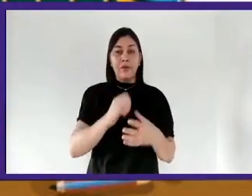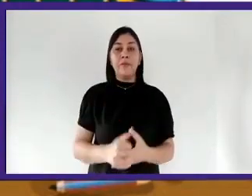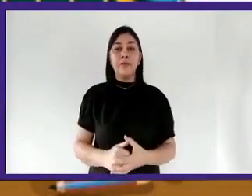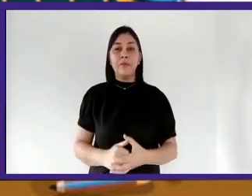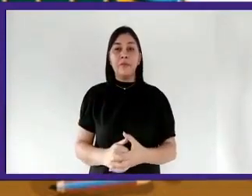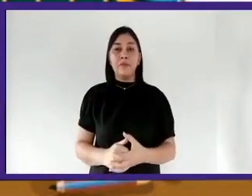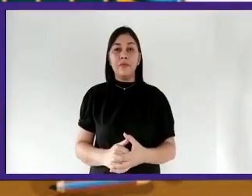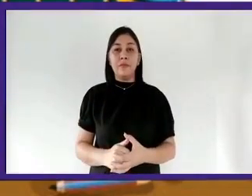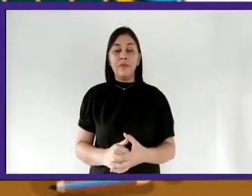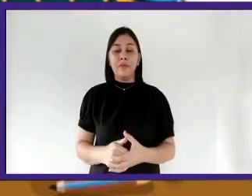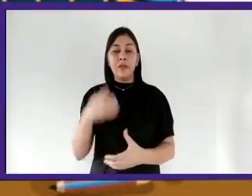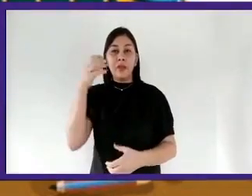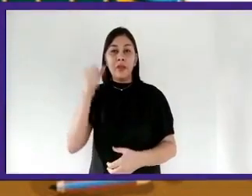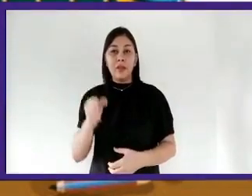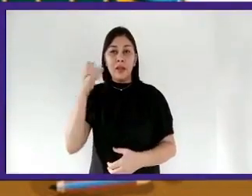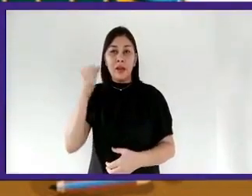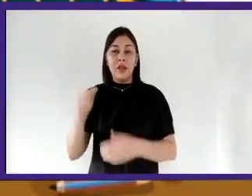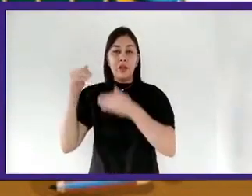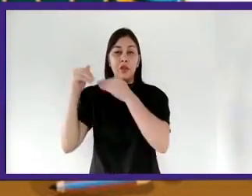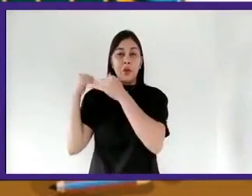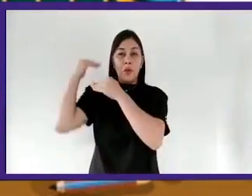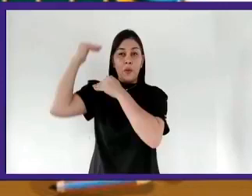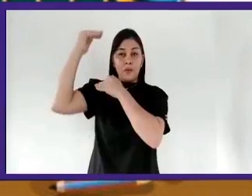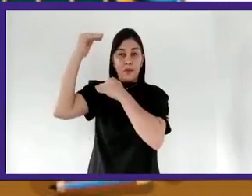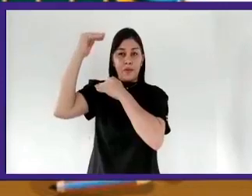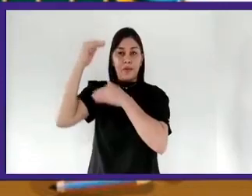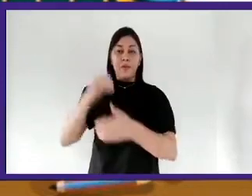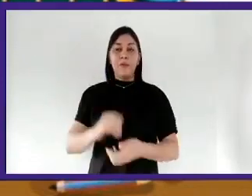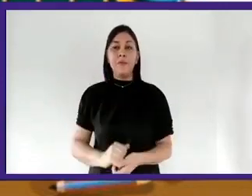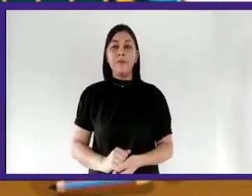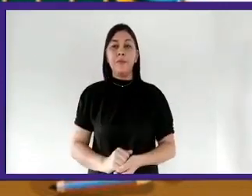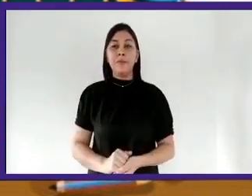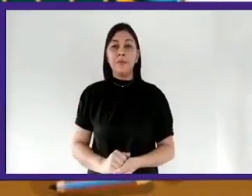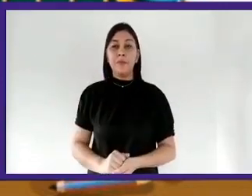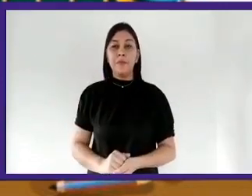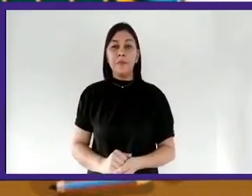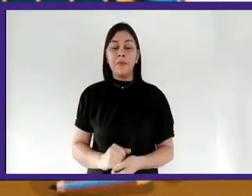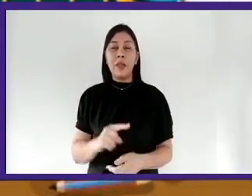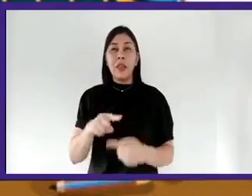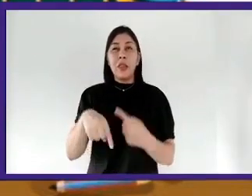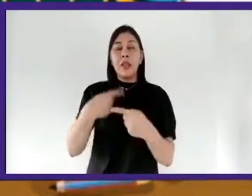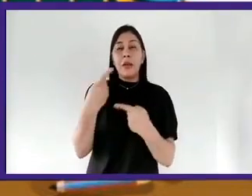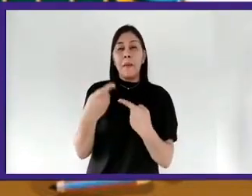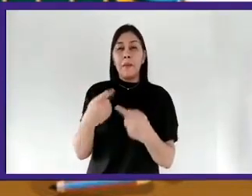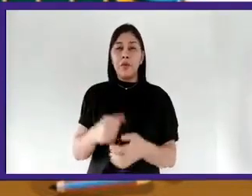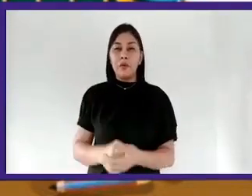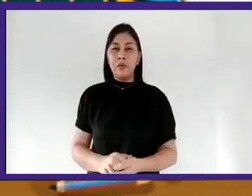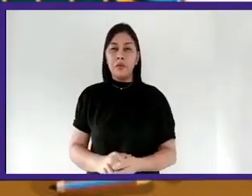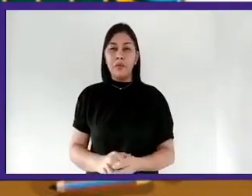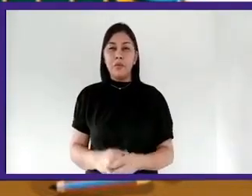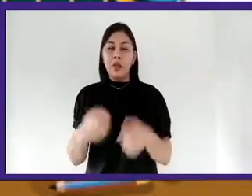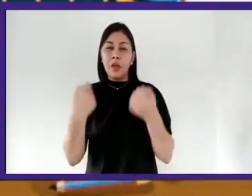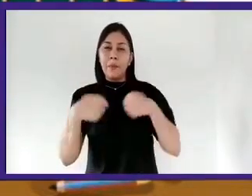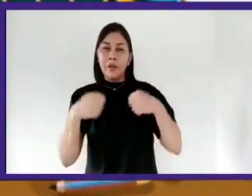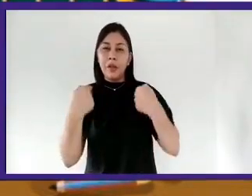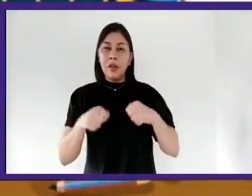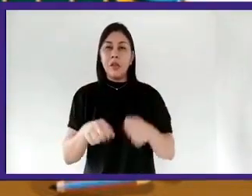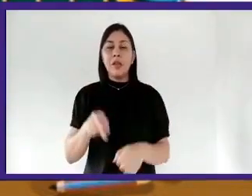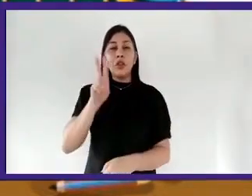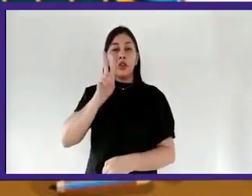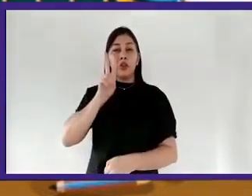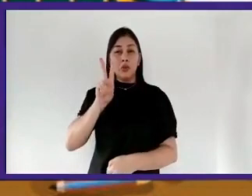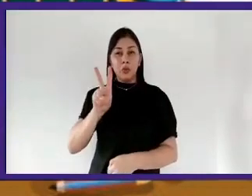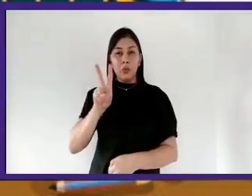de leite condensado. Depois mulheres, ela me disse que eu precisaria